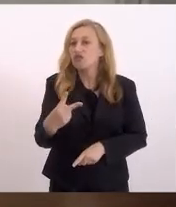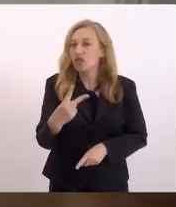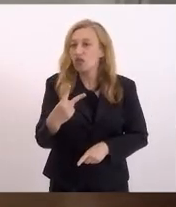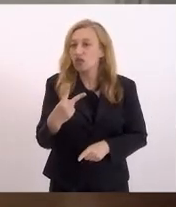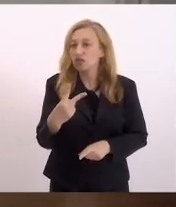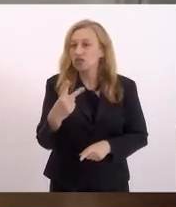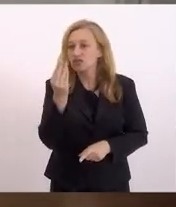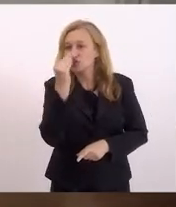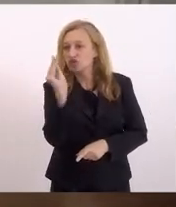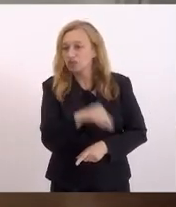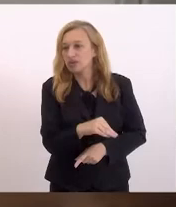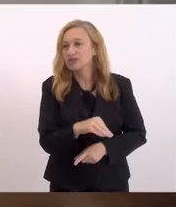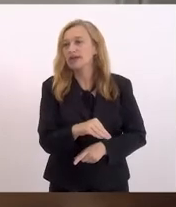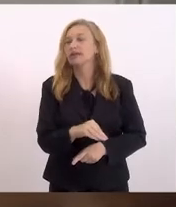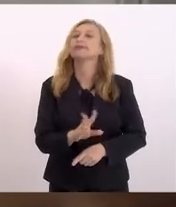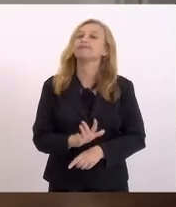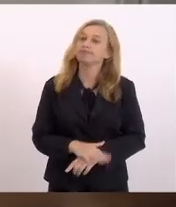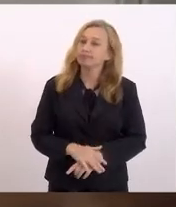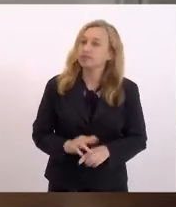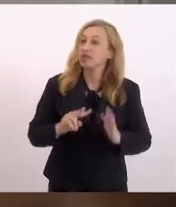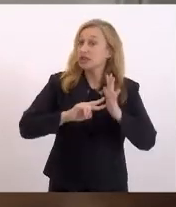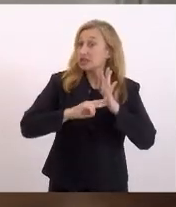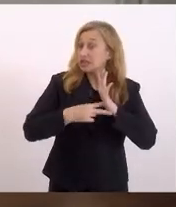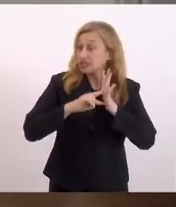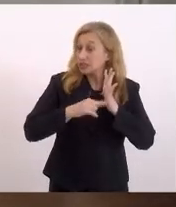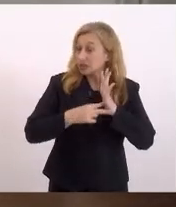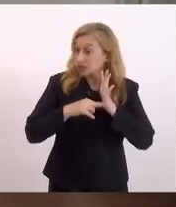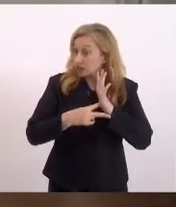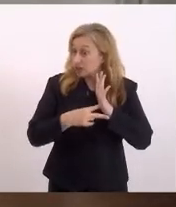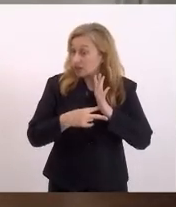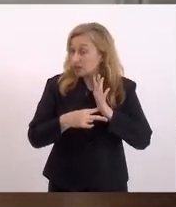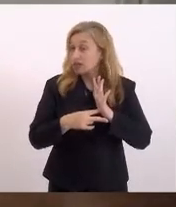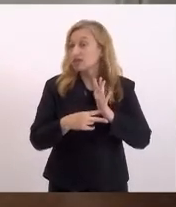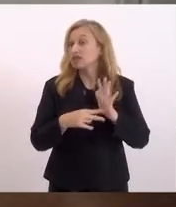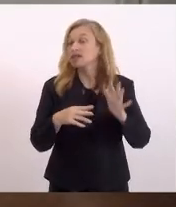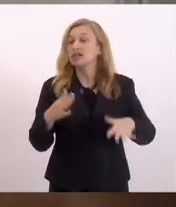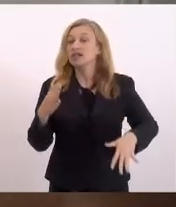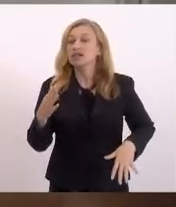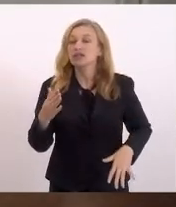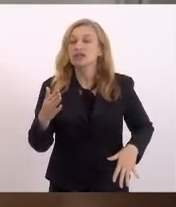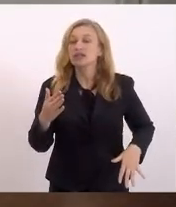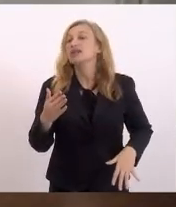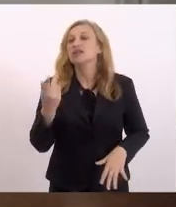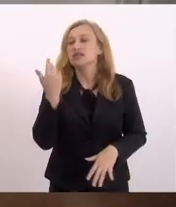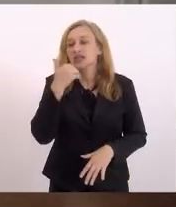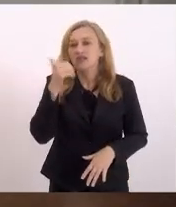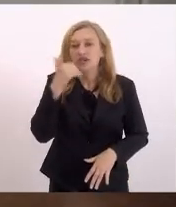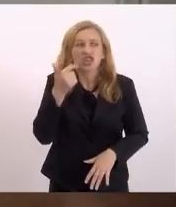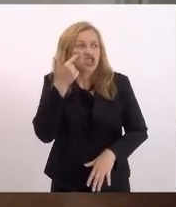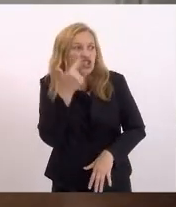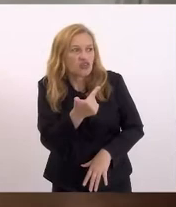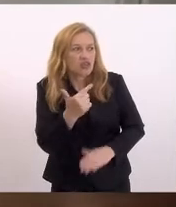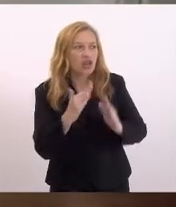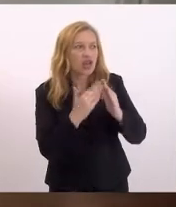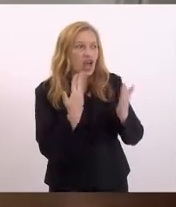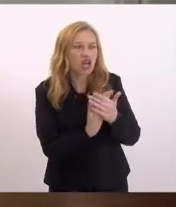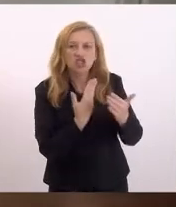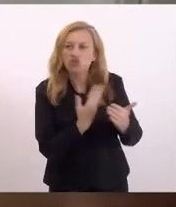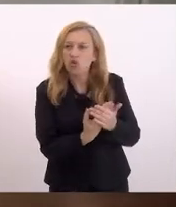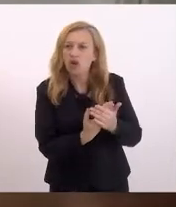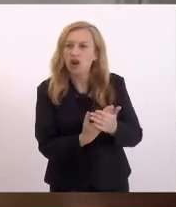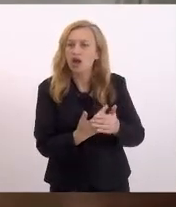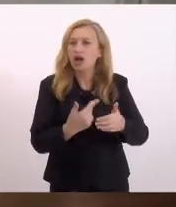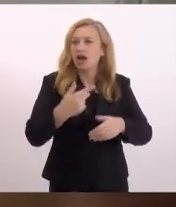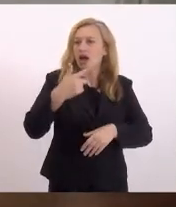sendo totalmente abafada por sindicalistas inescrupulosos, que até hoje, a gente olha agora o Colégio Pedro II,